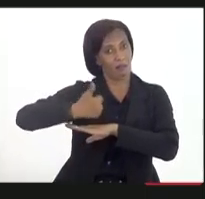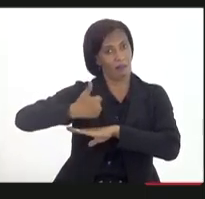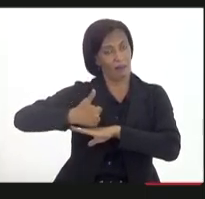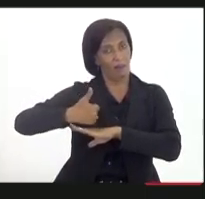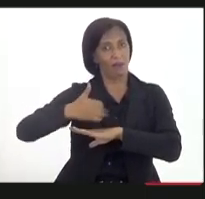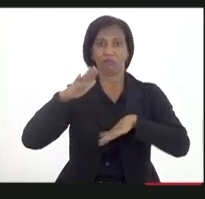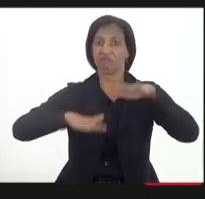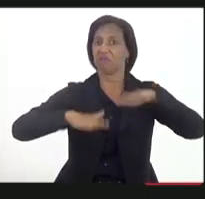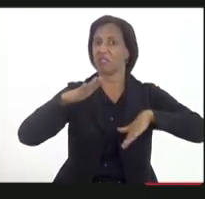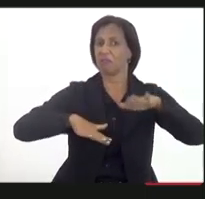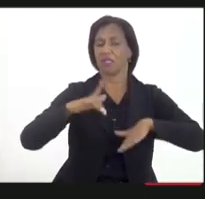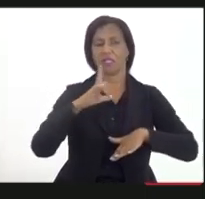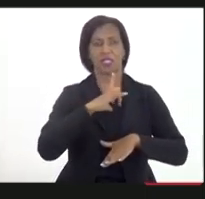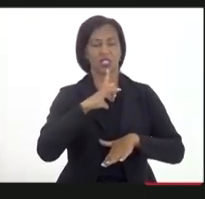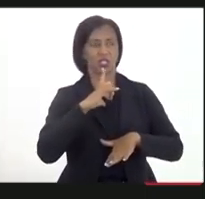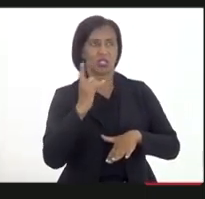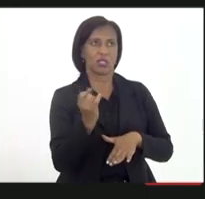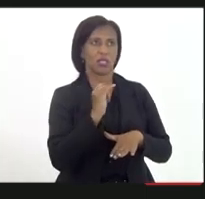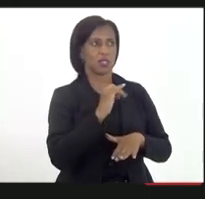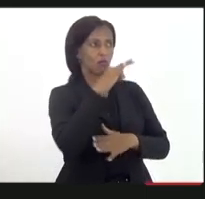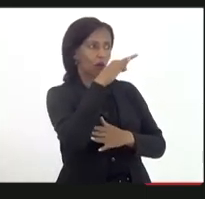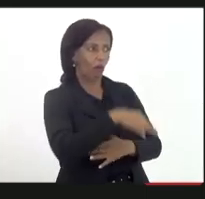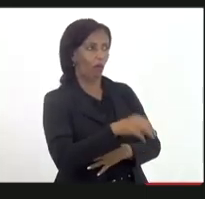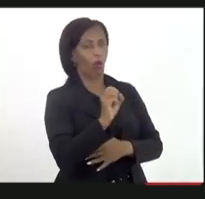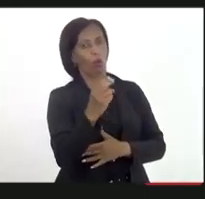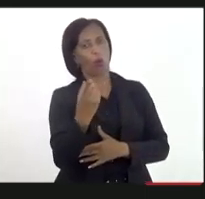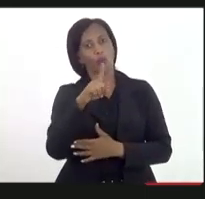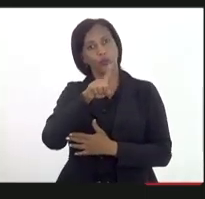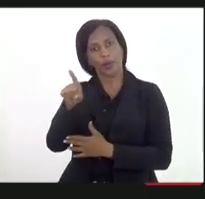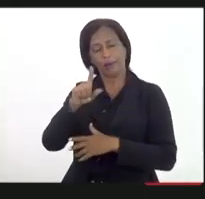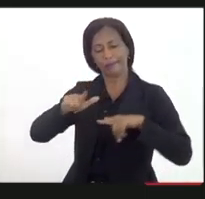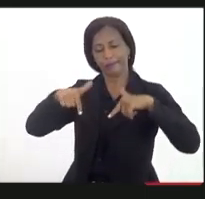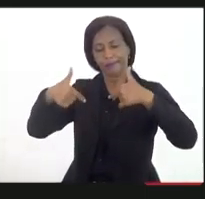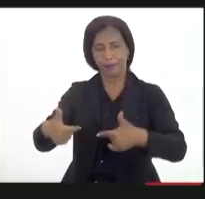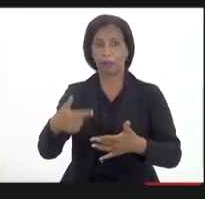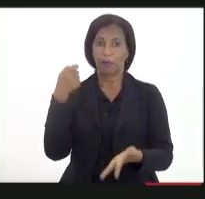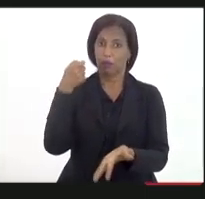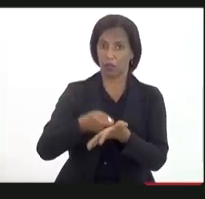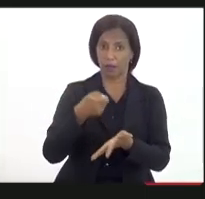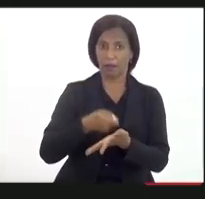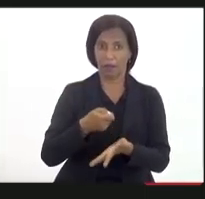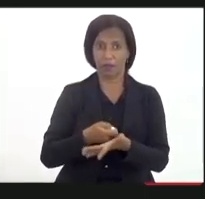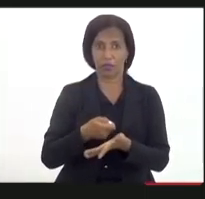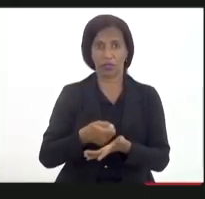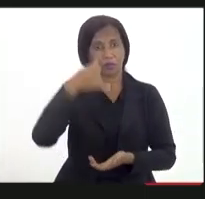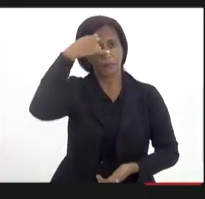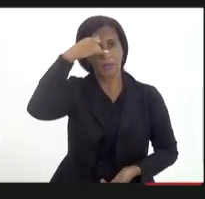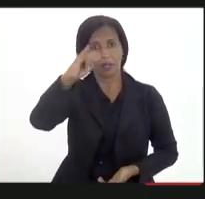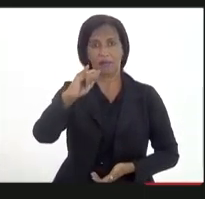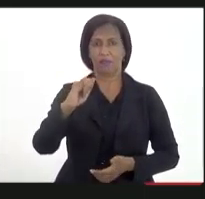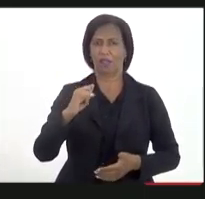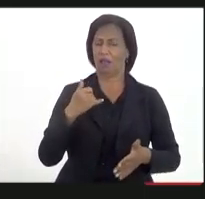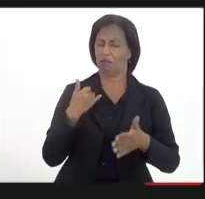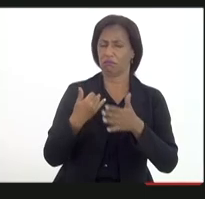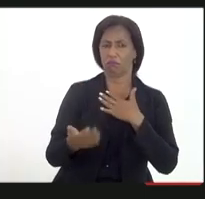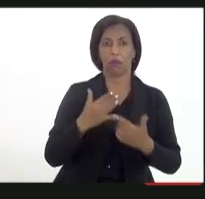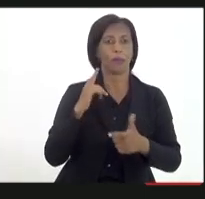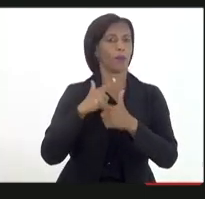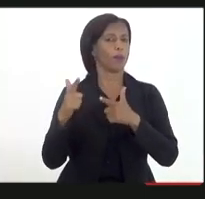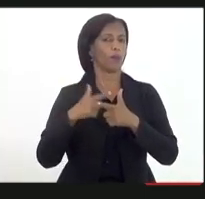Independente de terem sido correto ou não na sua atitude mas nós temos que garantir isso para evitar aí qualquer